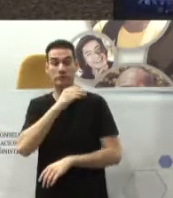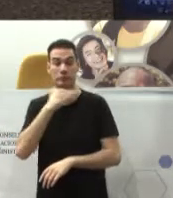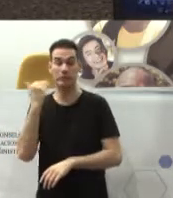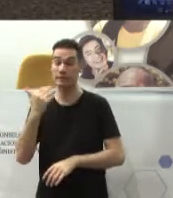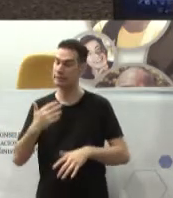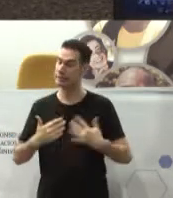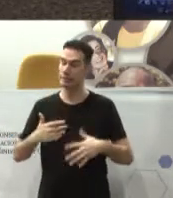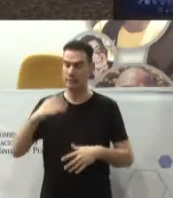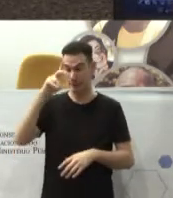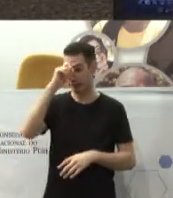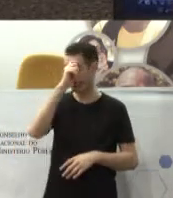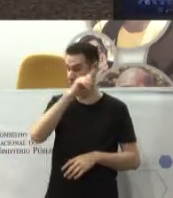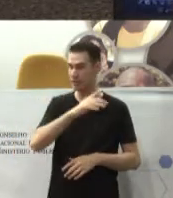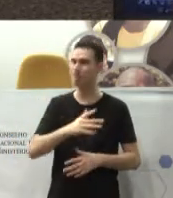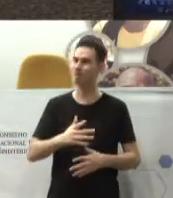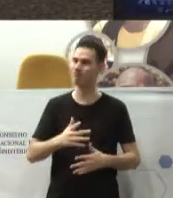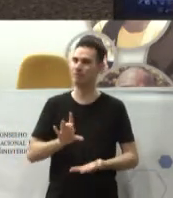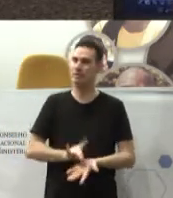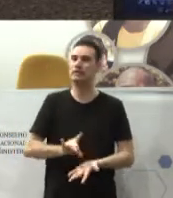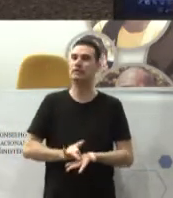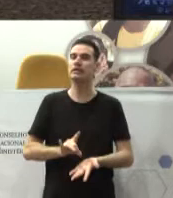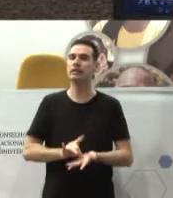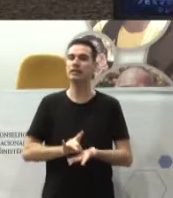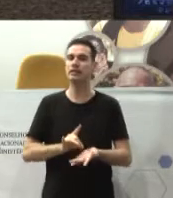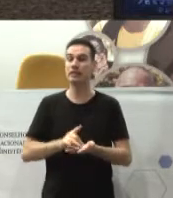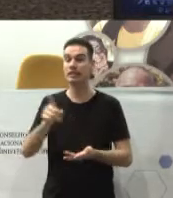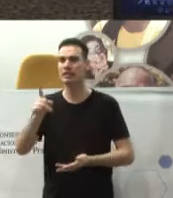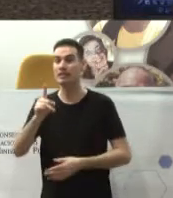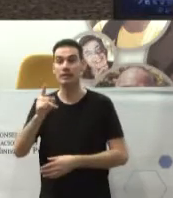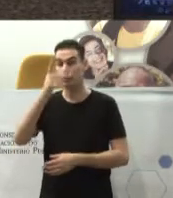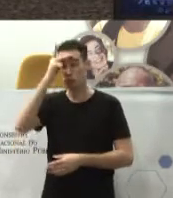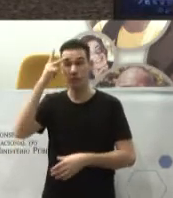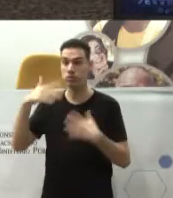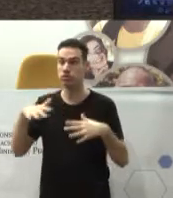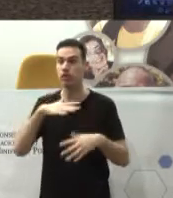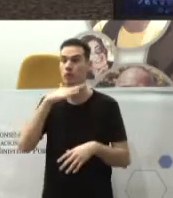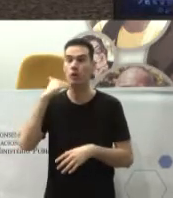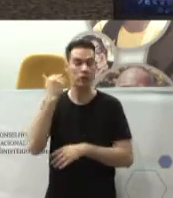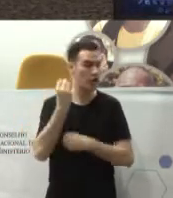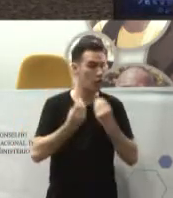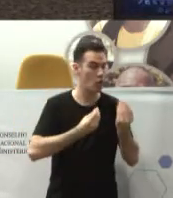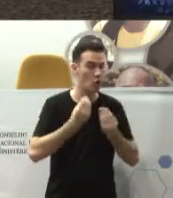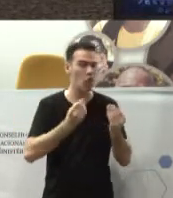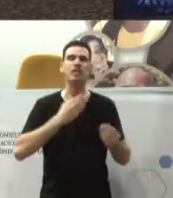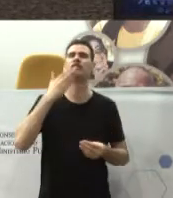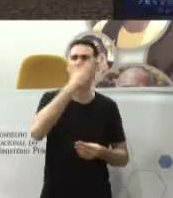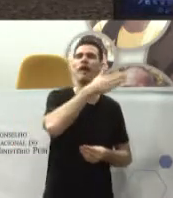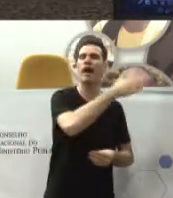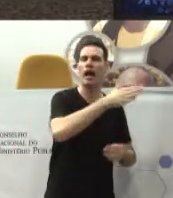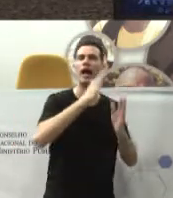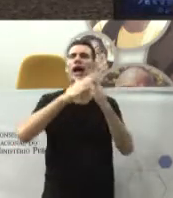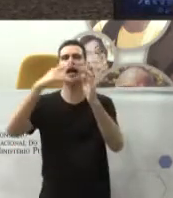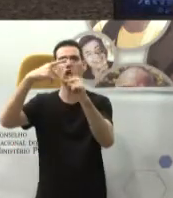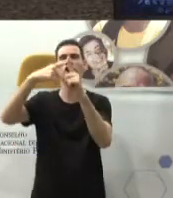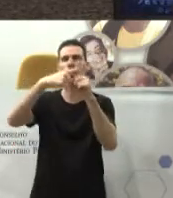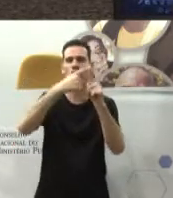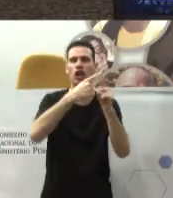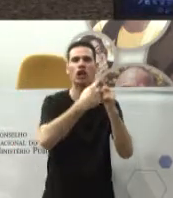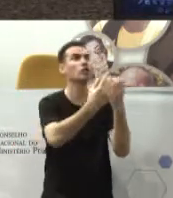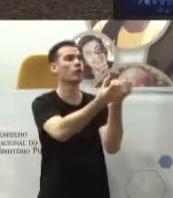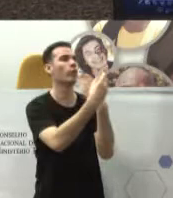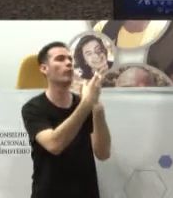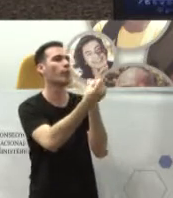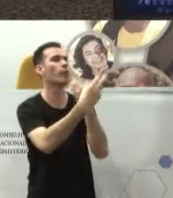E nós temos uma dificuldade extrema em lidar com a morte. Vamos à igreja, vamos aos cultos, vamos à